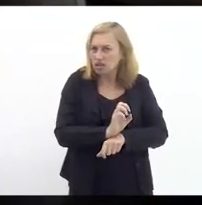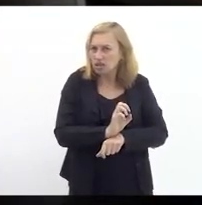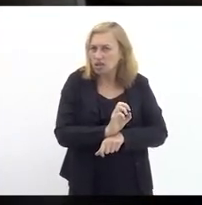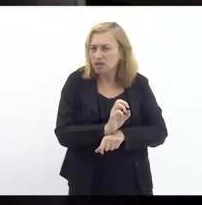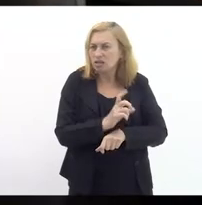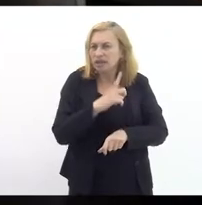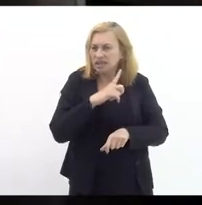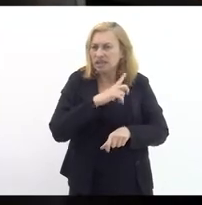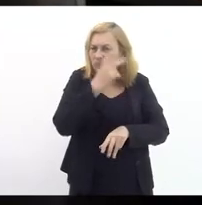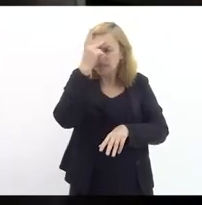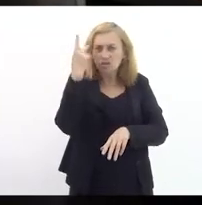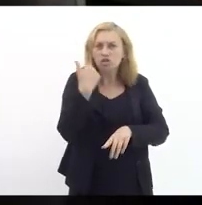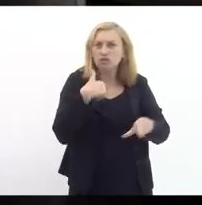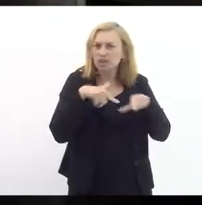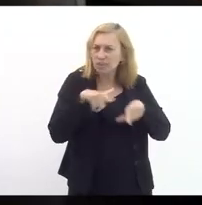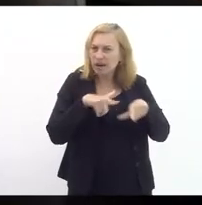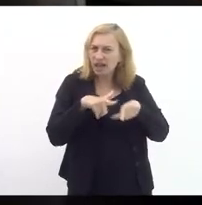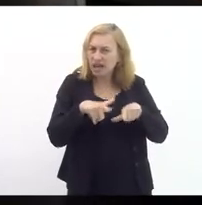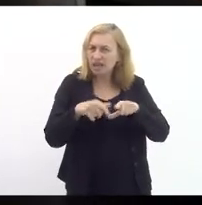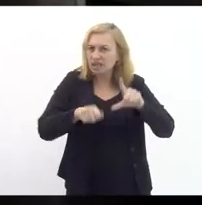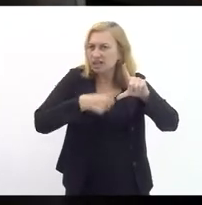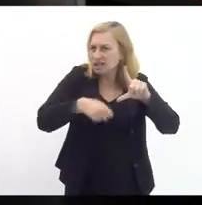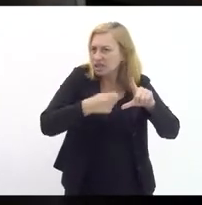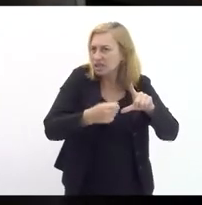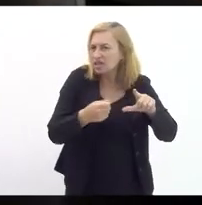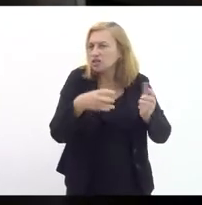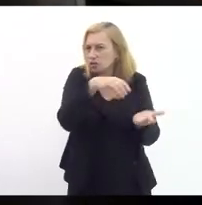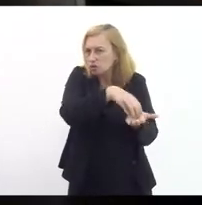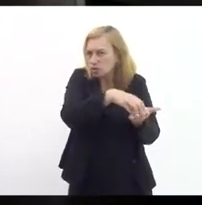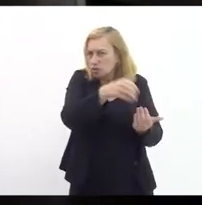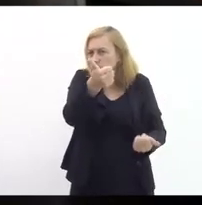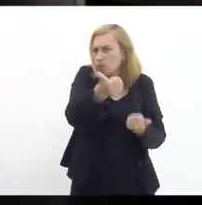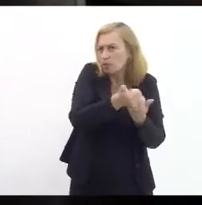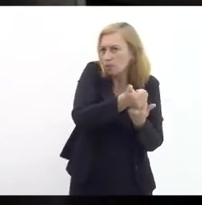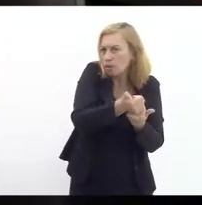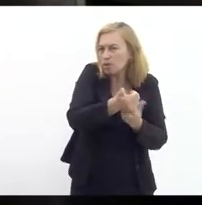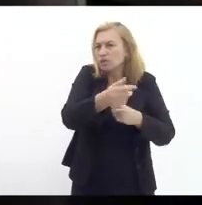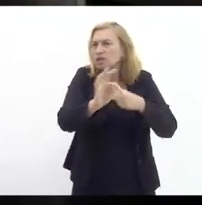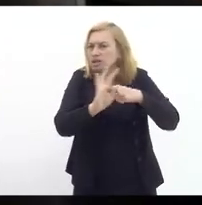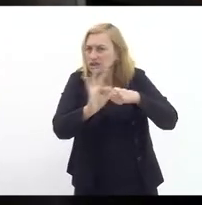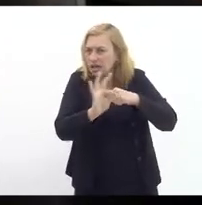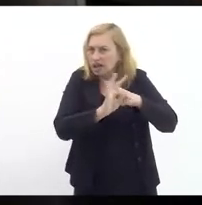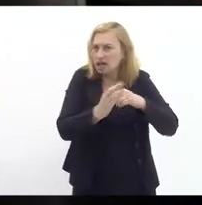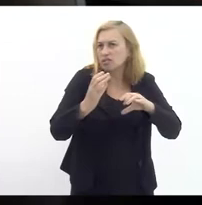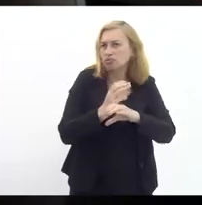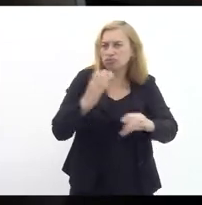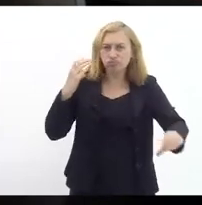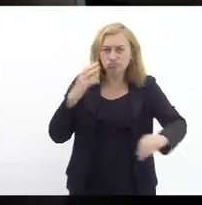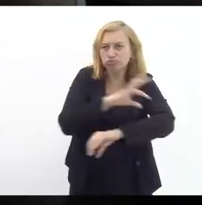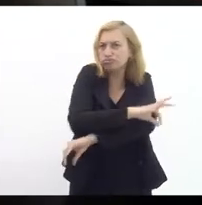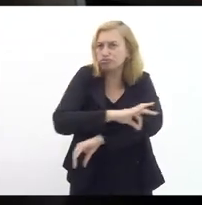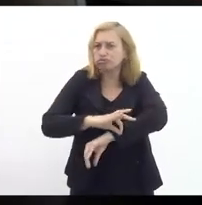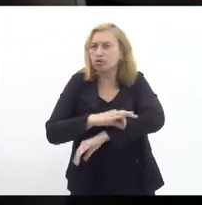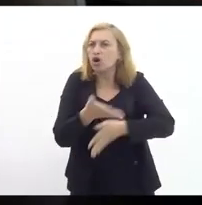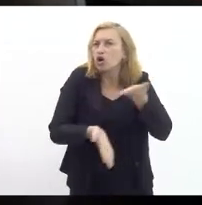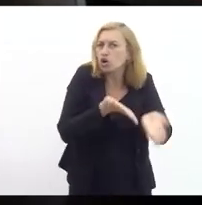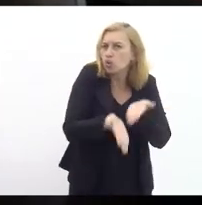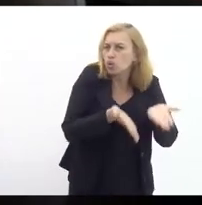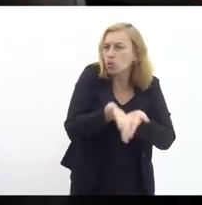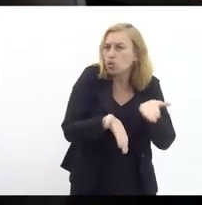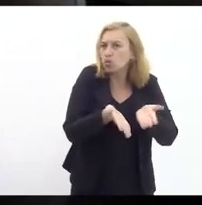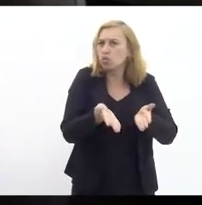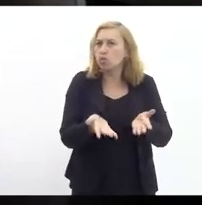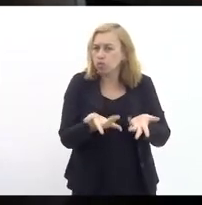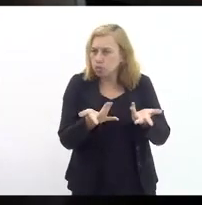de obra para a Central Logística, que é um braço técnico de engenharia, de projeto de engenharia ferroviária, que cuida dos bens, do